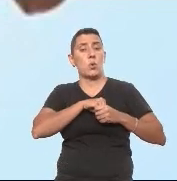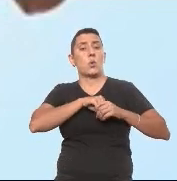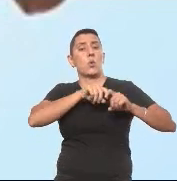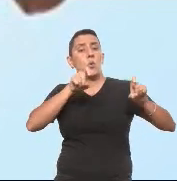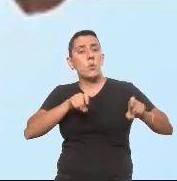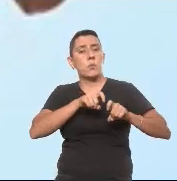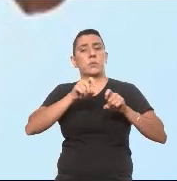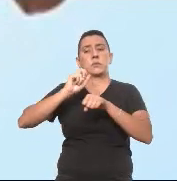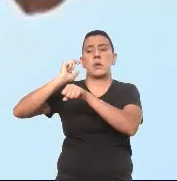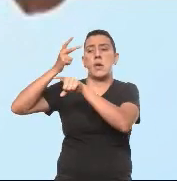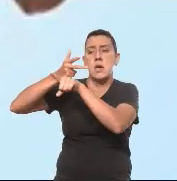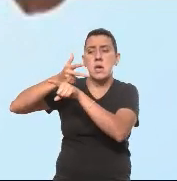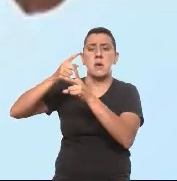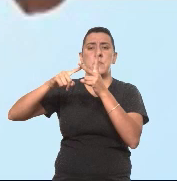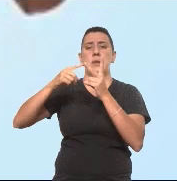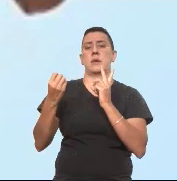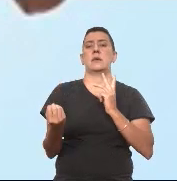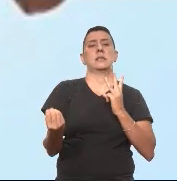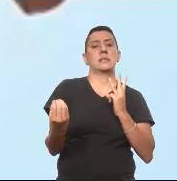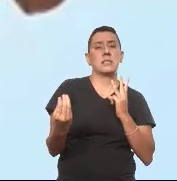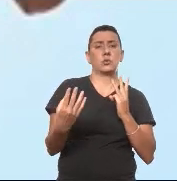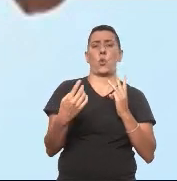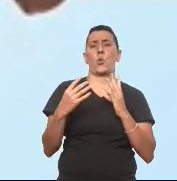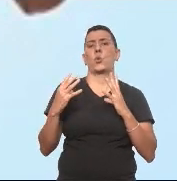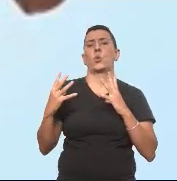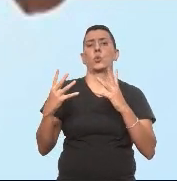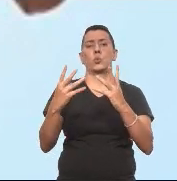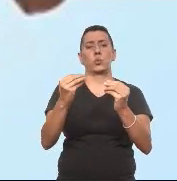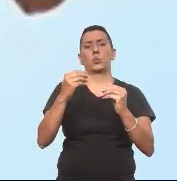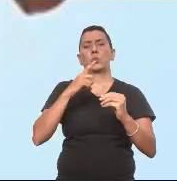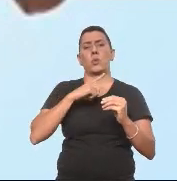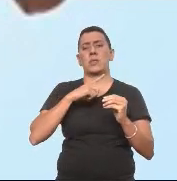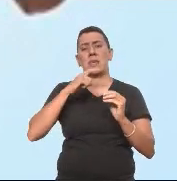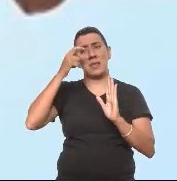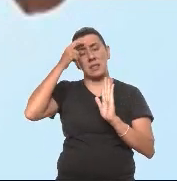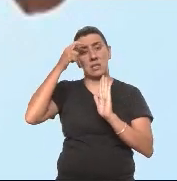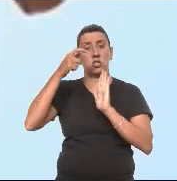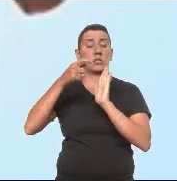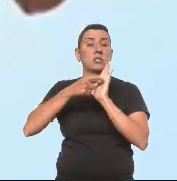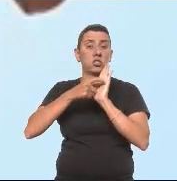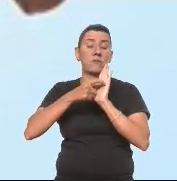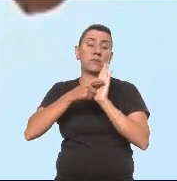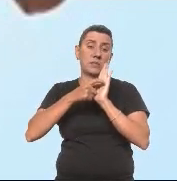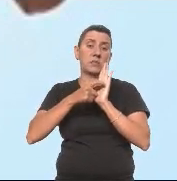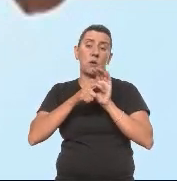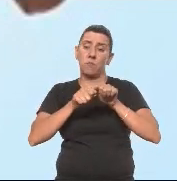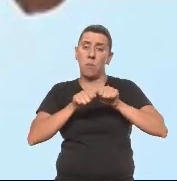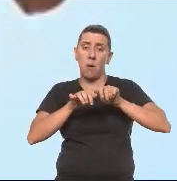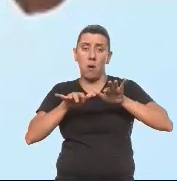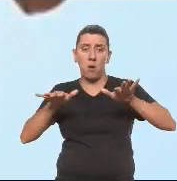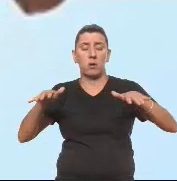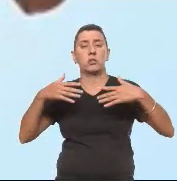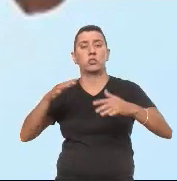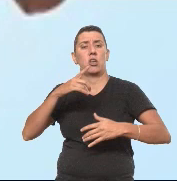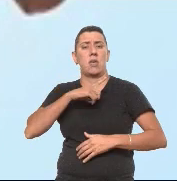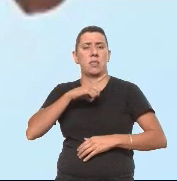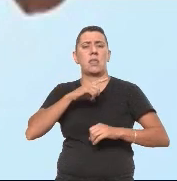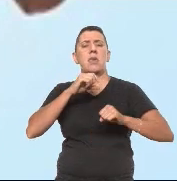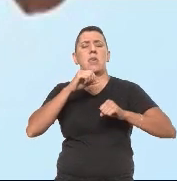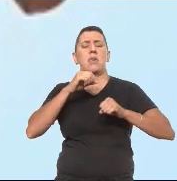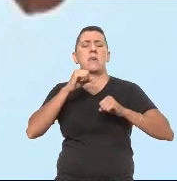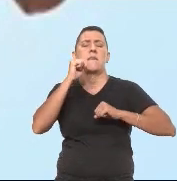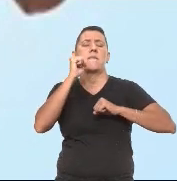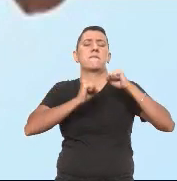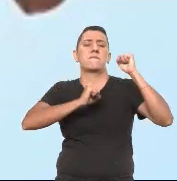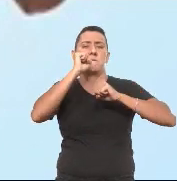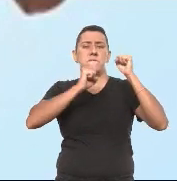minhas câmeras conta no meu sensores cada vez mais processadores de Inteligência Artificial hoje a Raul já fábrica Chipset de interesse só